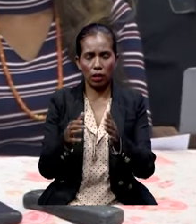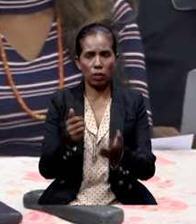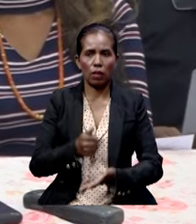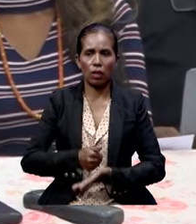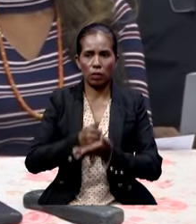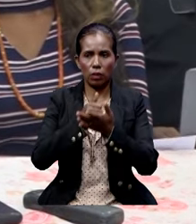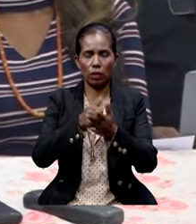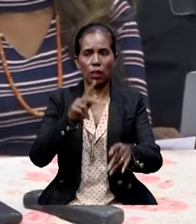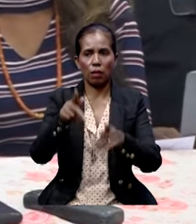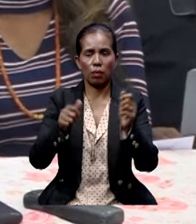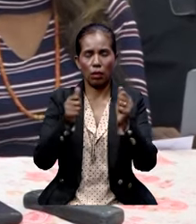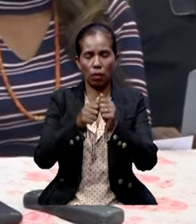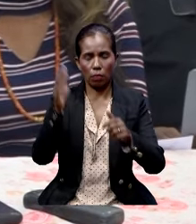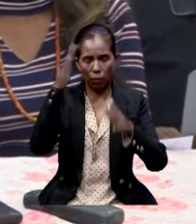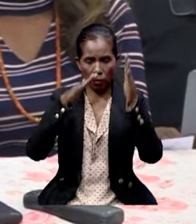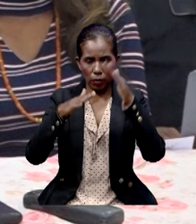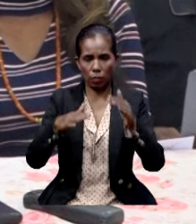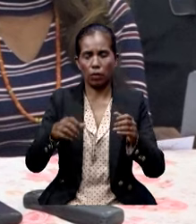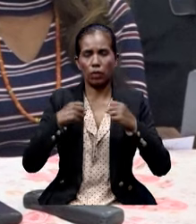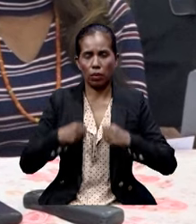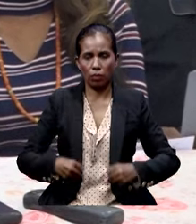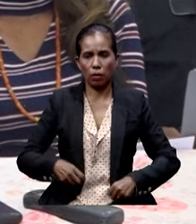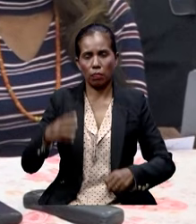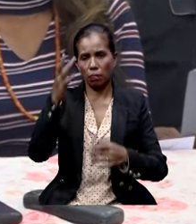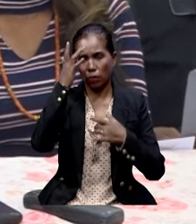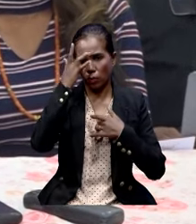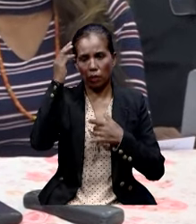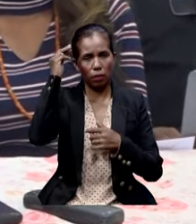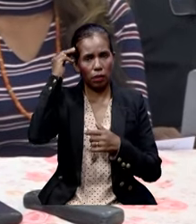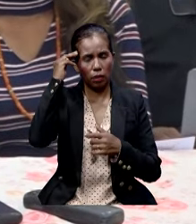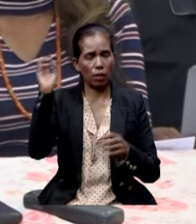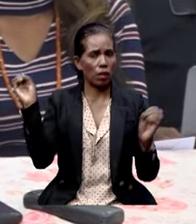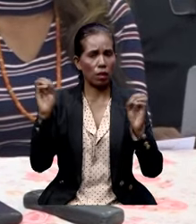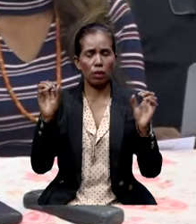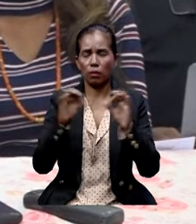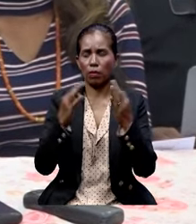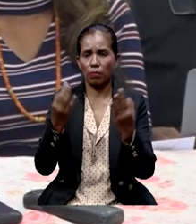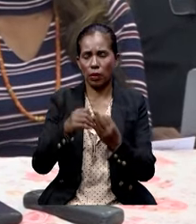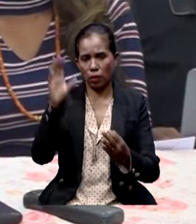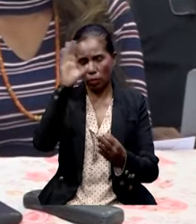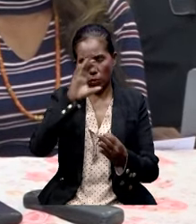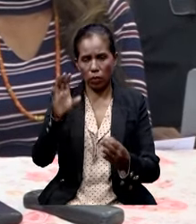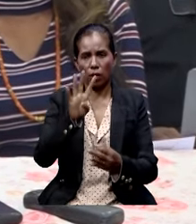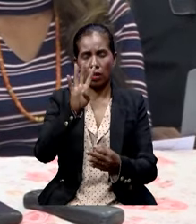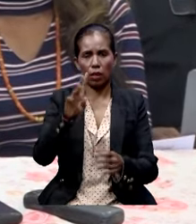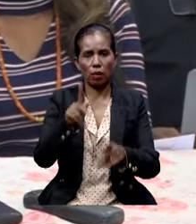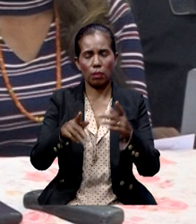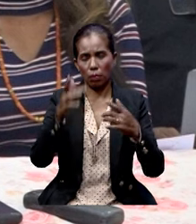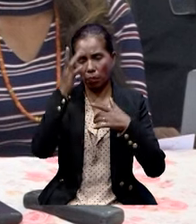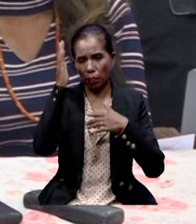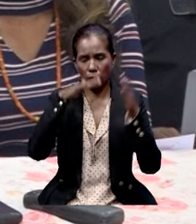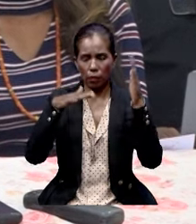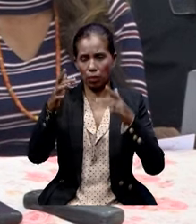atendimento ba emoho problema saúde mental. Hat, la iha familia atau buka tuir ema ho problema saúde mental